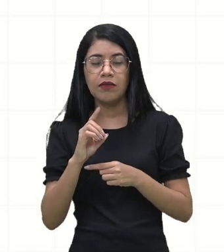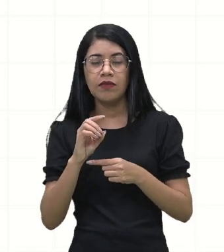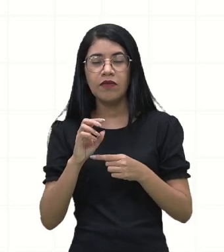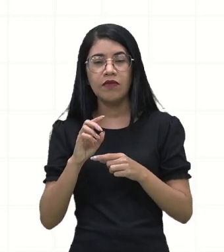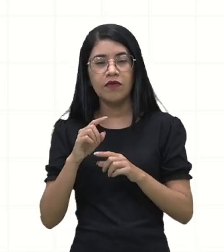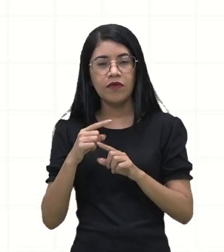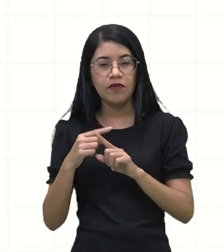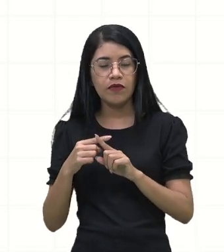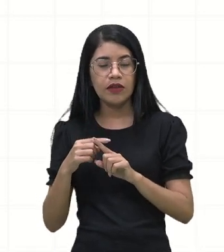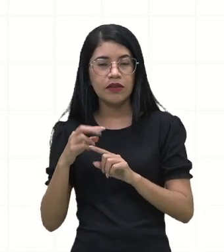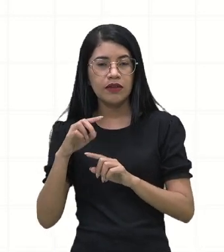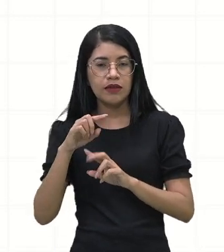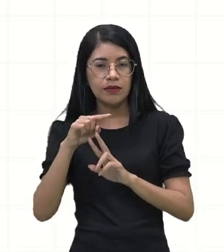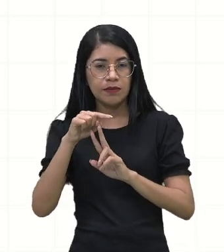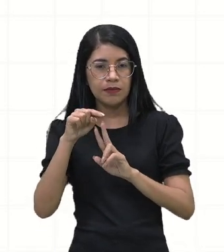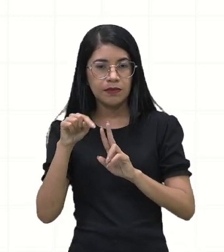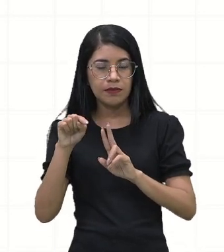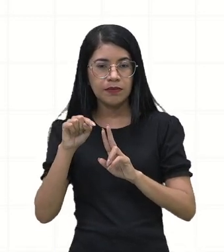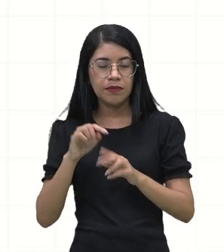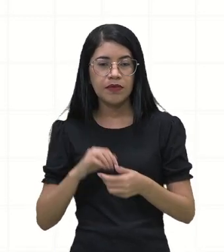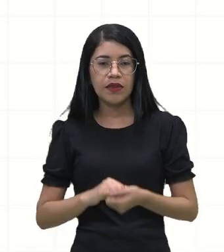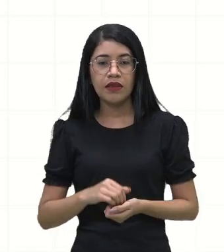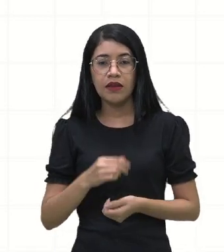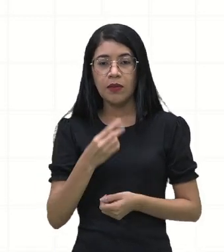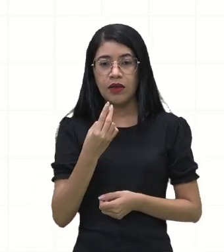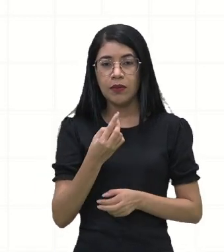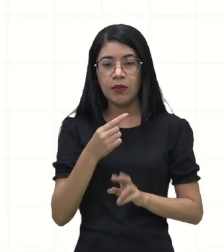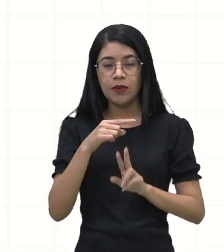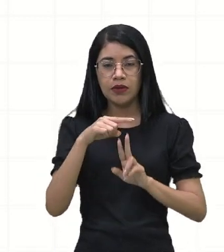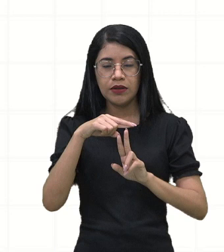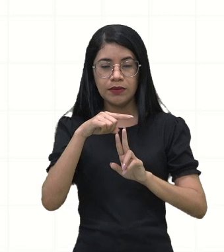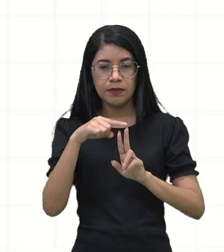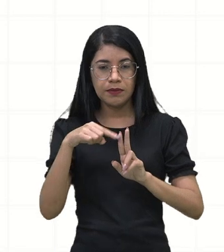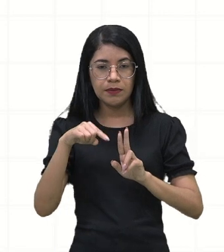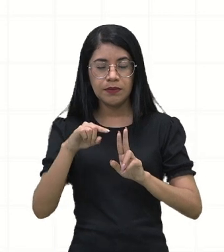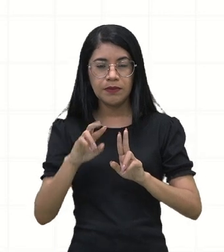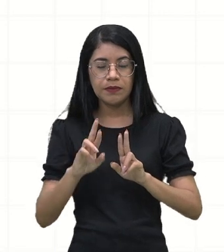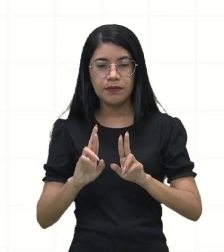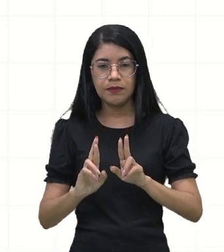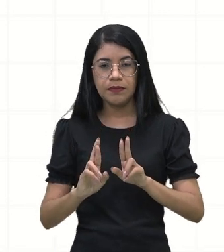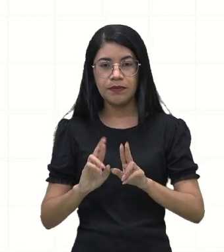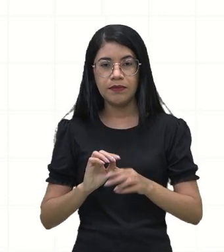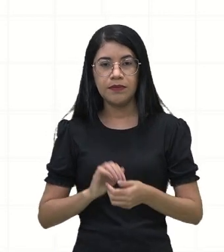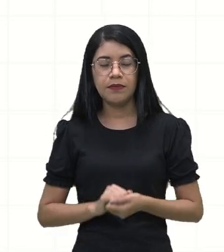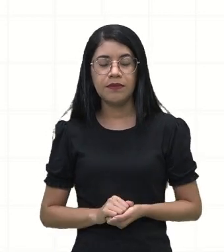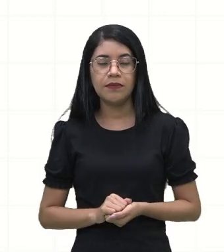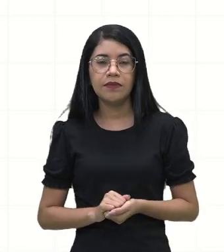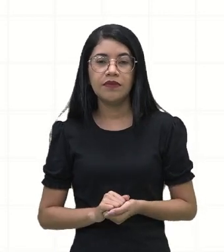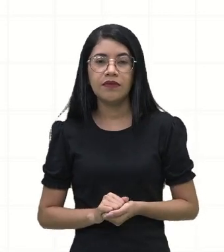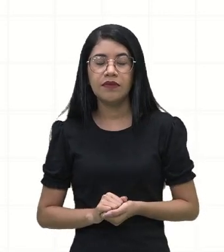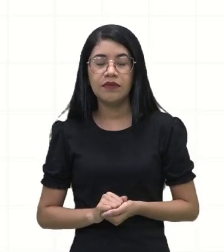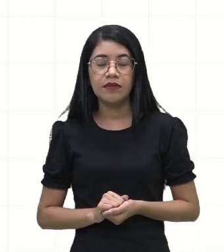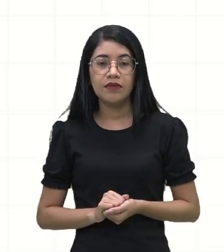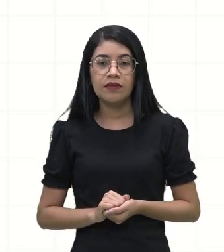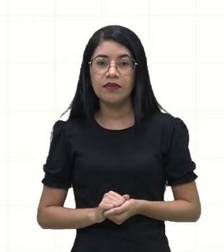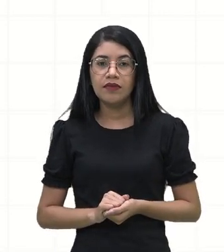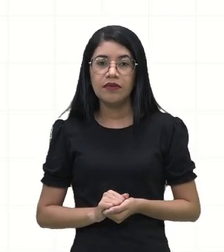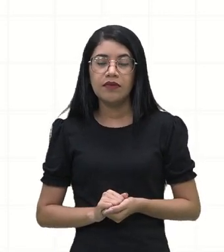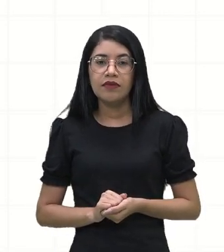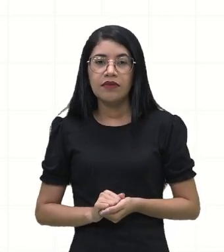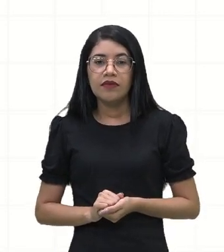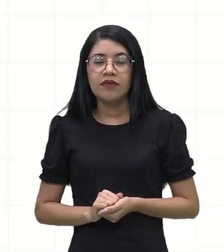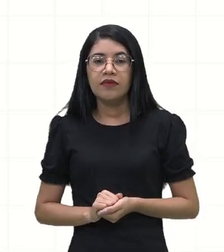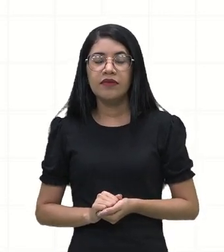utilizar o diâmetro como 2R, né? Então, nós vamos colocar nessa forma, 2πr,